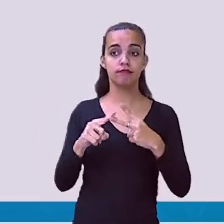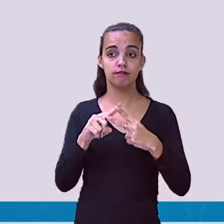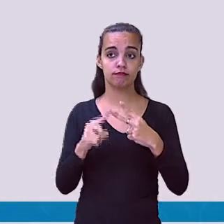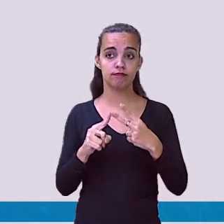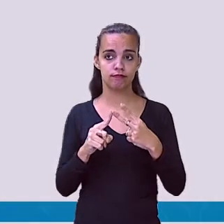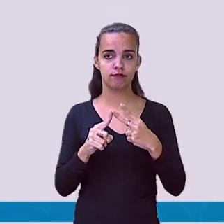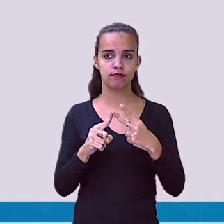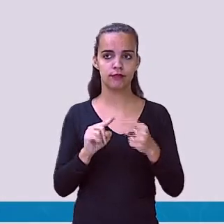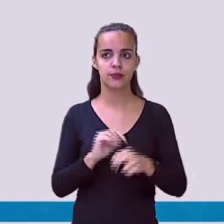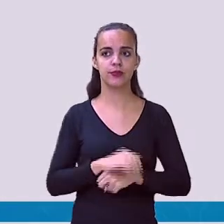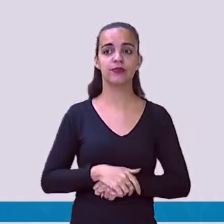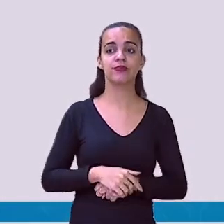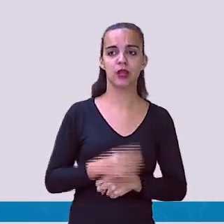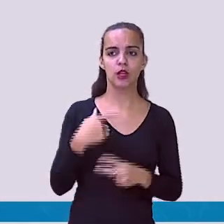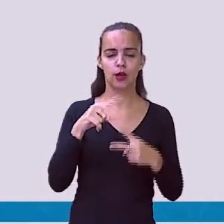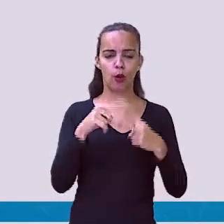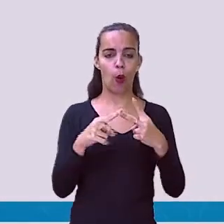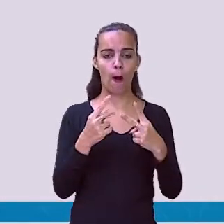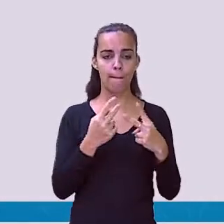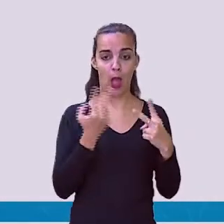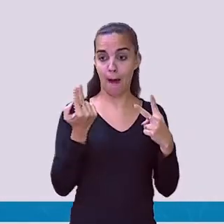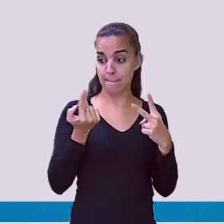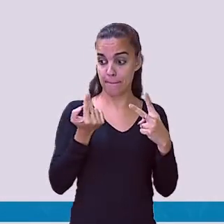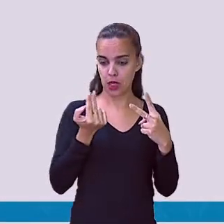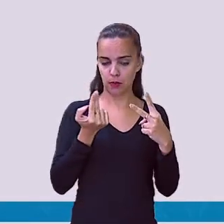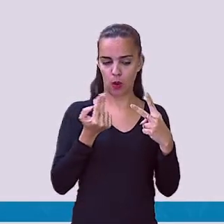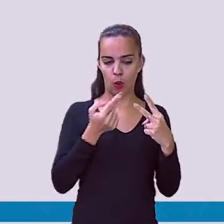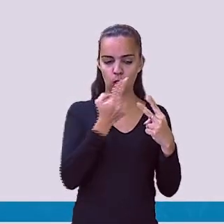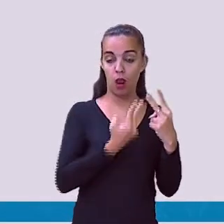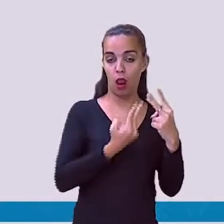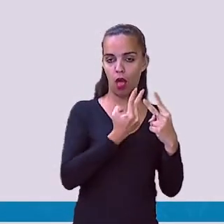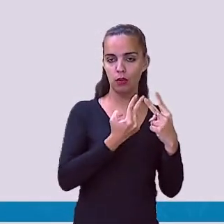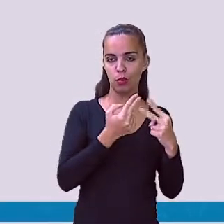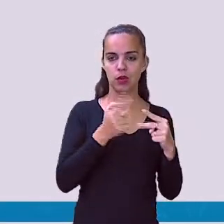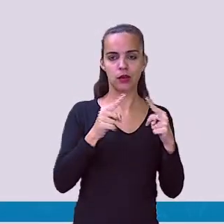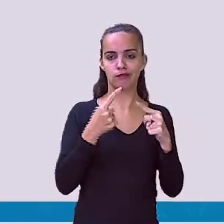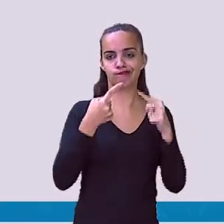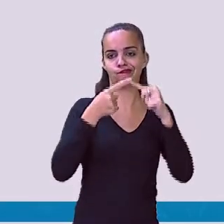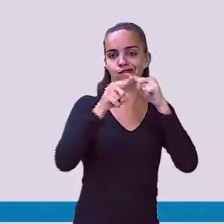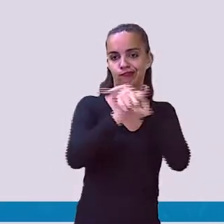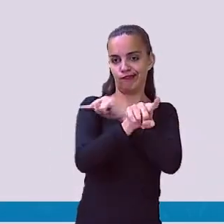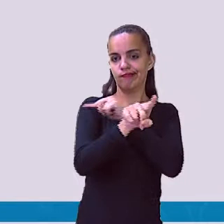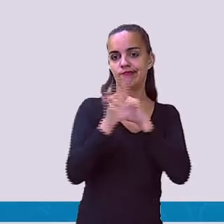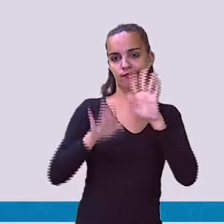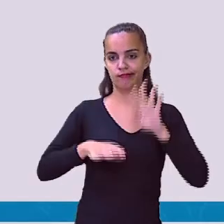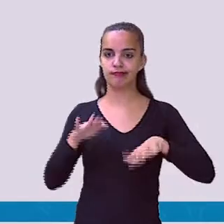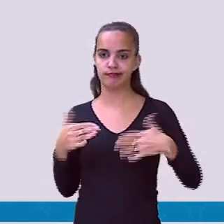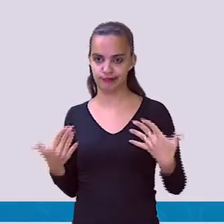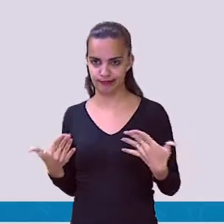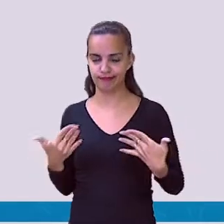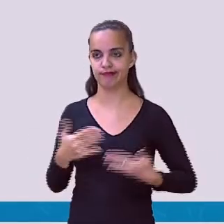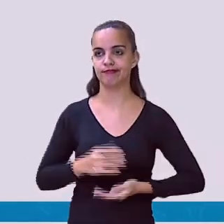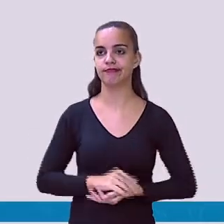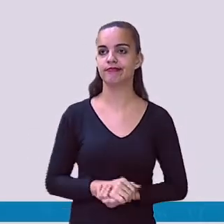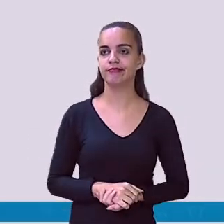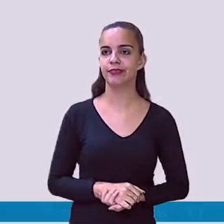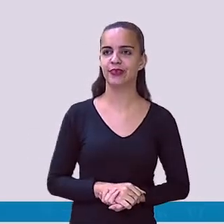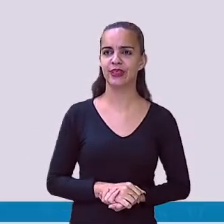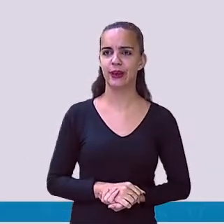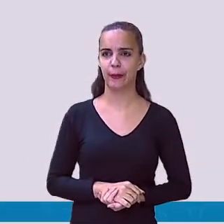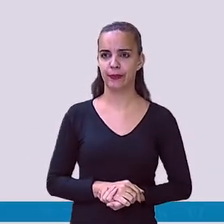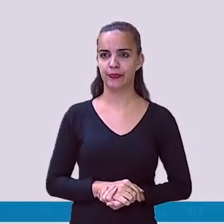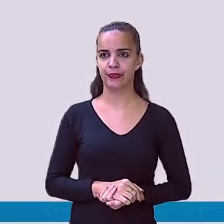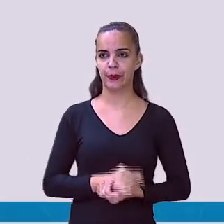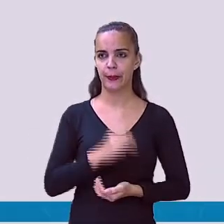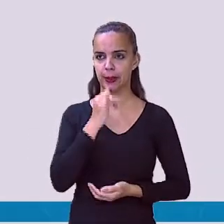porque um mesmo método pode não ser eficaz para separar os dois tipos de misturas.